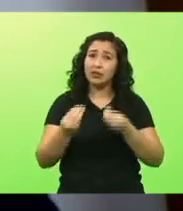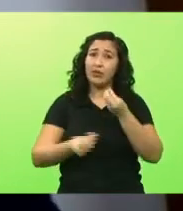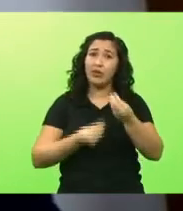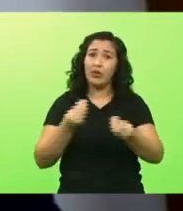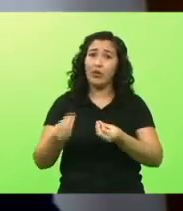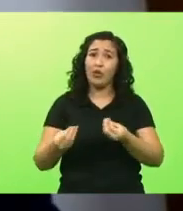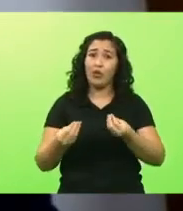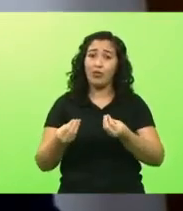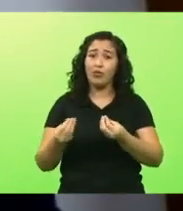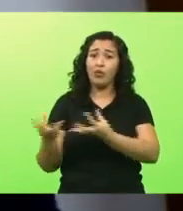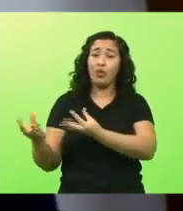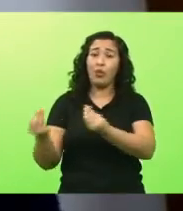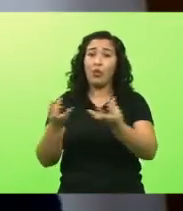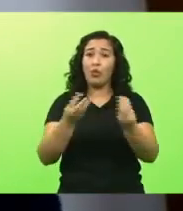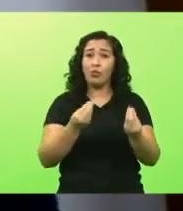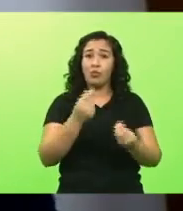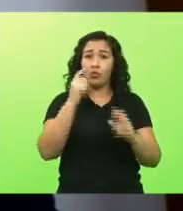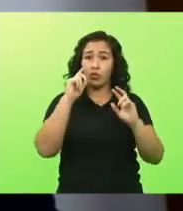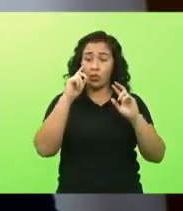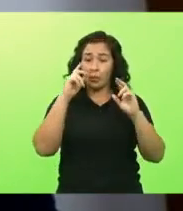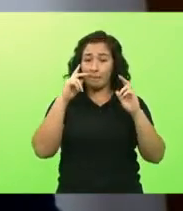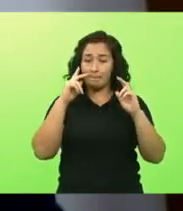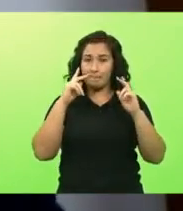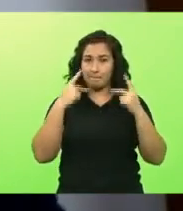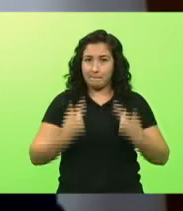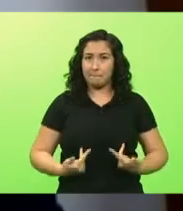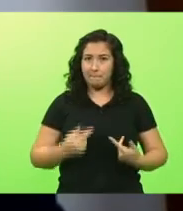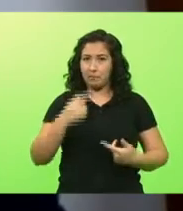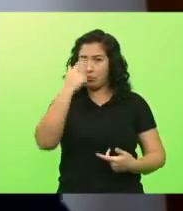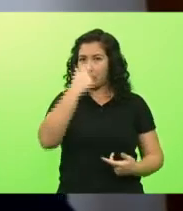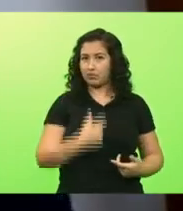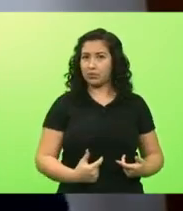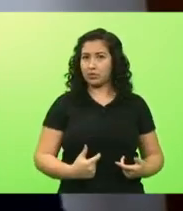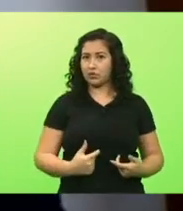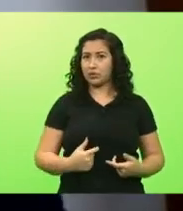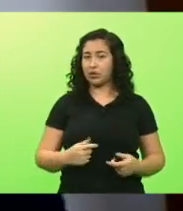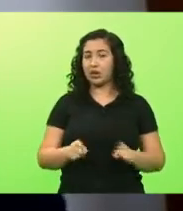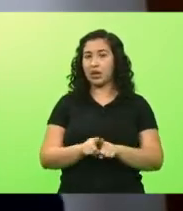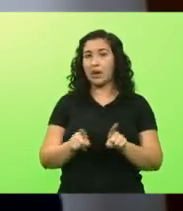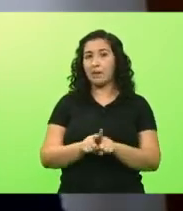dos traços da personalidade e da cultura dessa pessoa, do